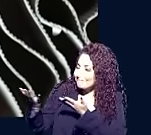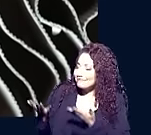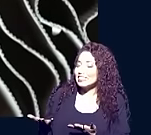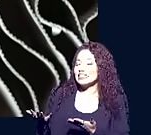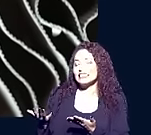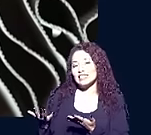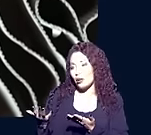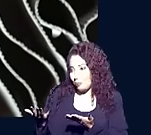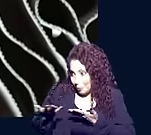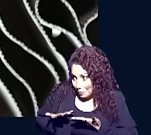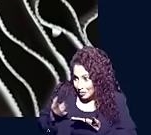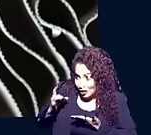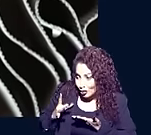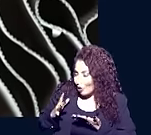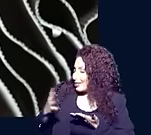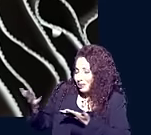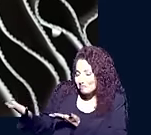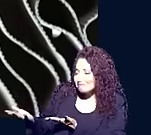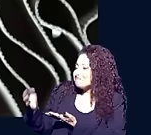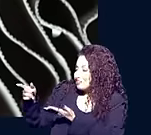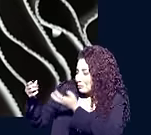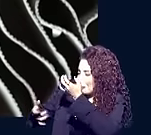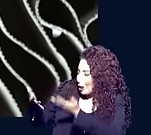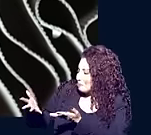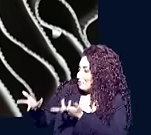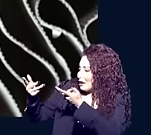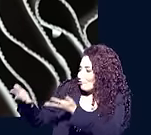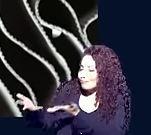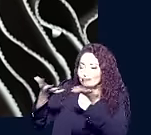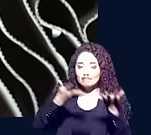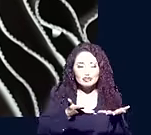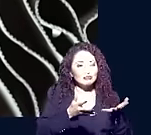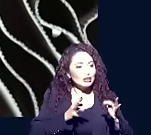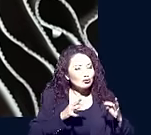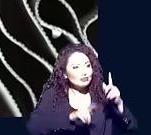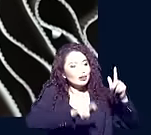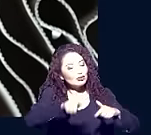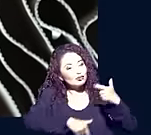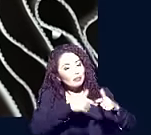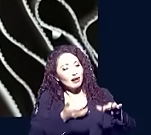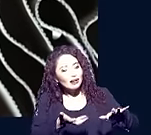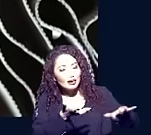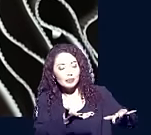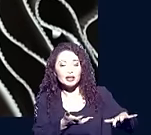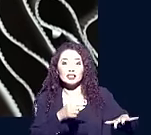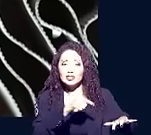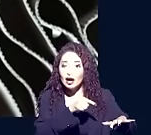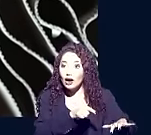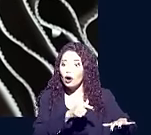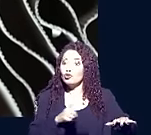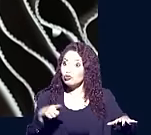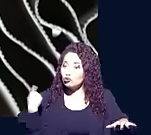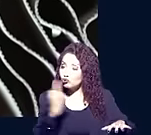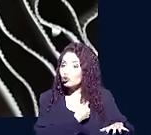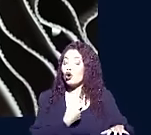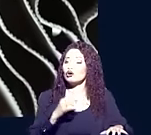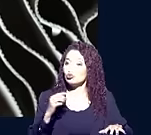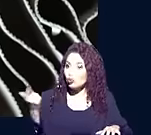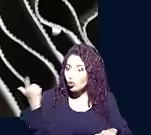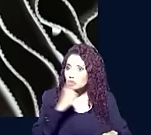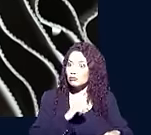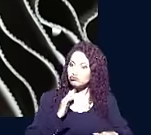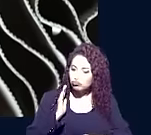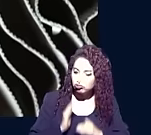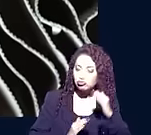Deputados como um todo nada disso ou o que foi feito seria possível se nós não tivéssemos uma sintonia muito